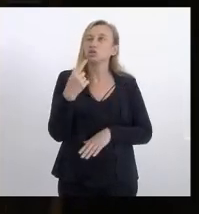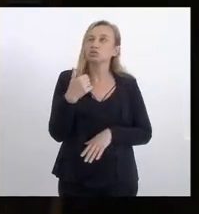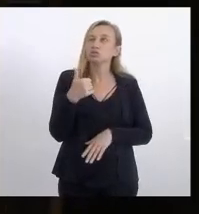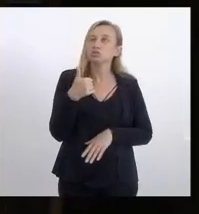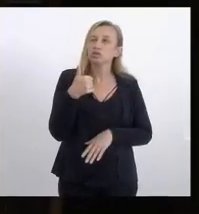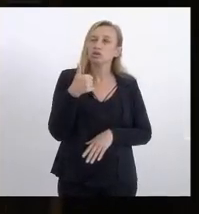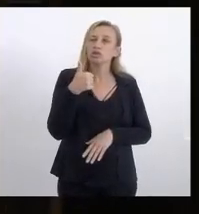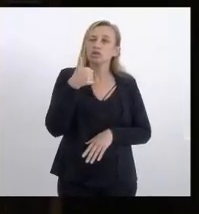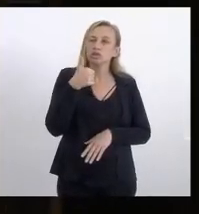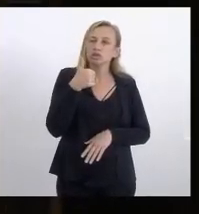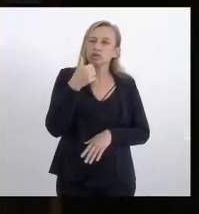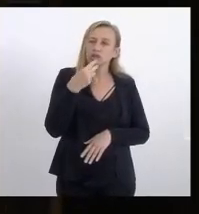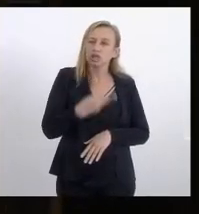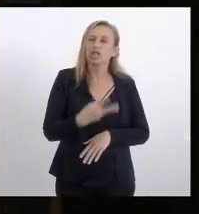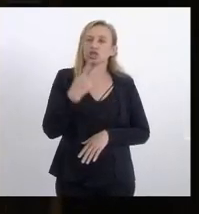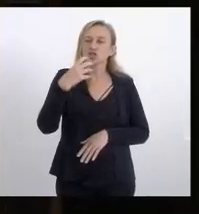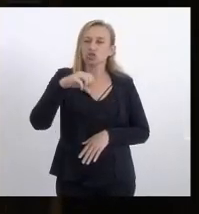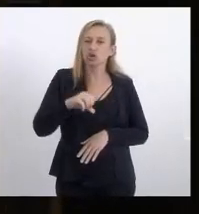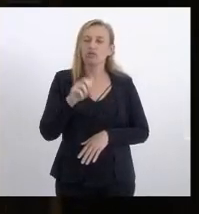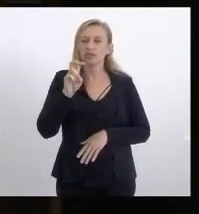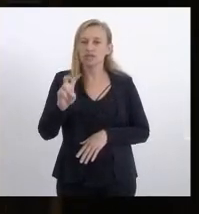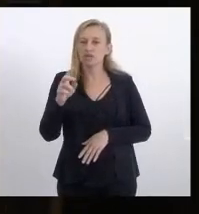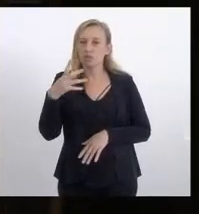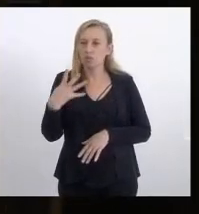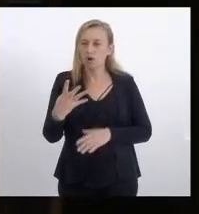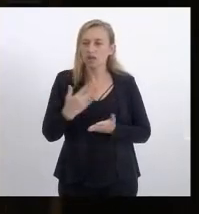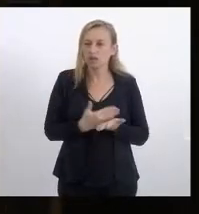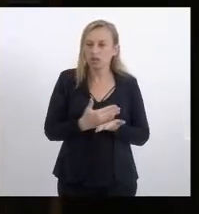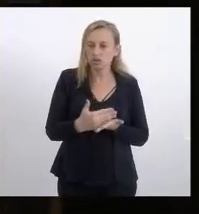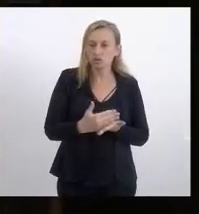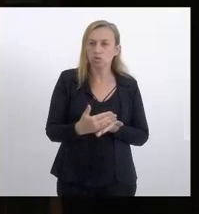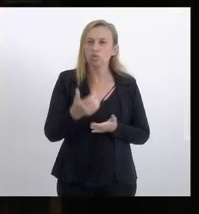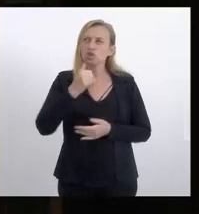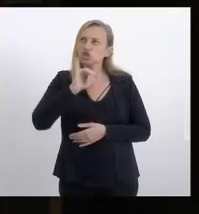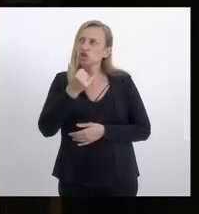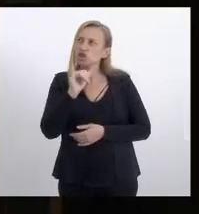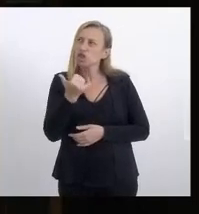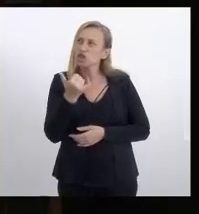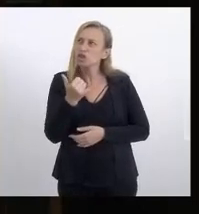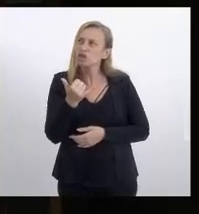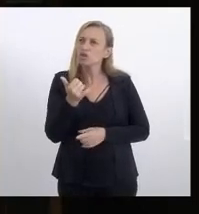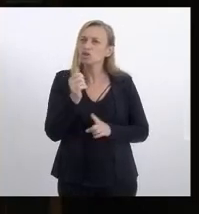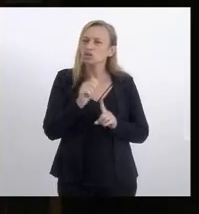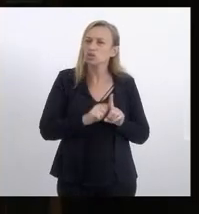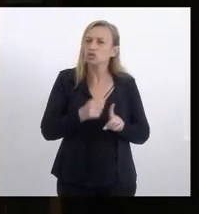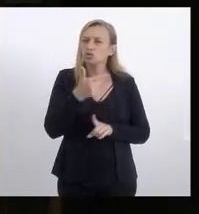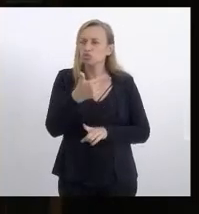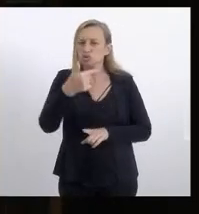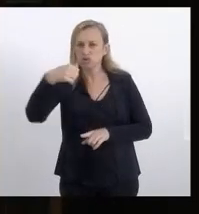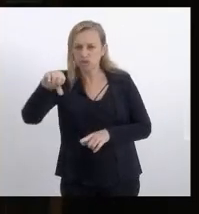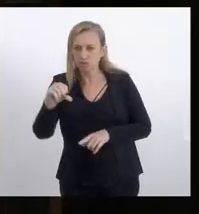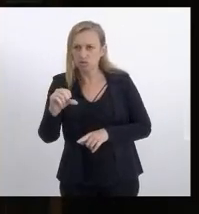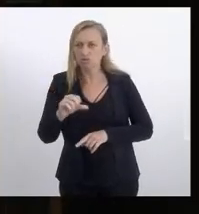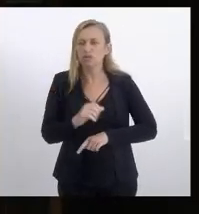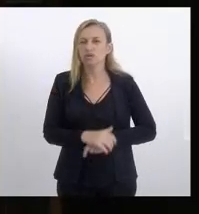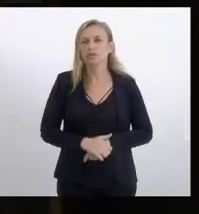é a lei 3954 entrou em vigor em janeiro de 2019